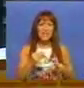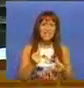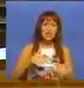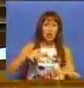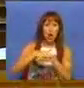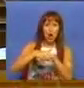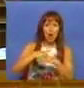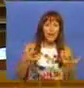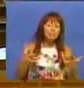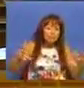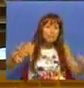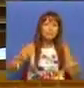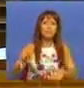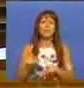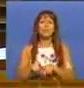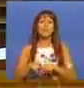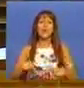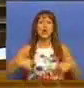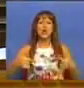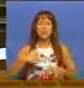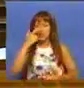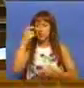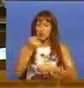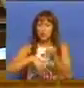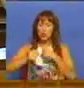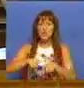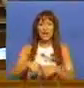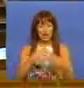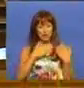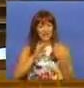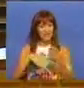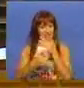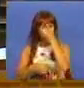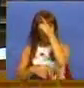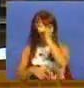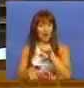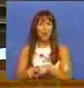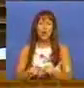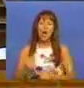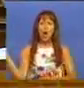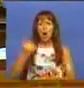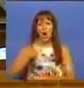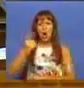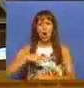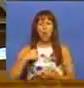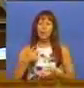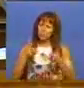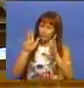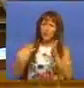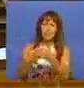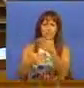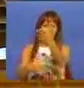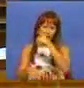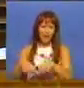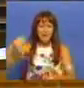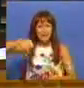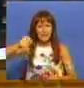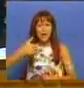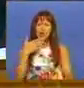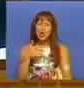rede, e que os próprios comerciantes sejam responsabilizados e fiquem obrigados a disponibilizar esses